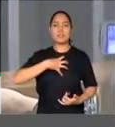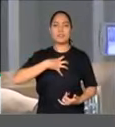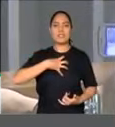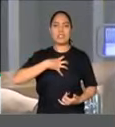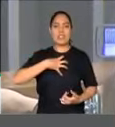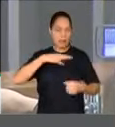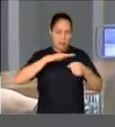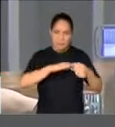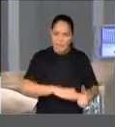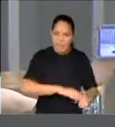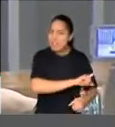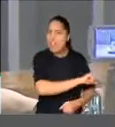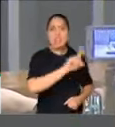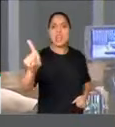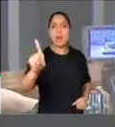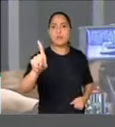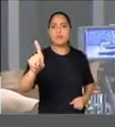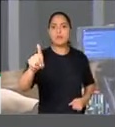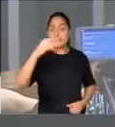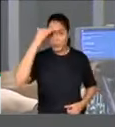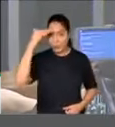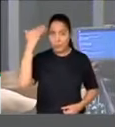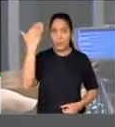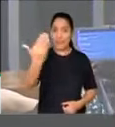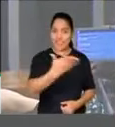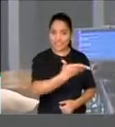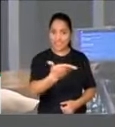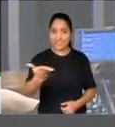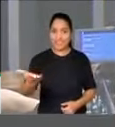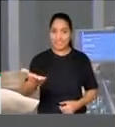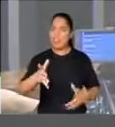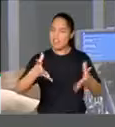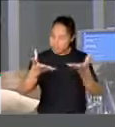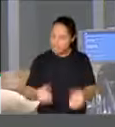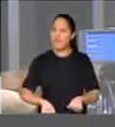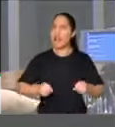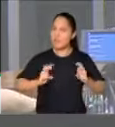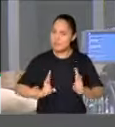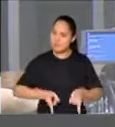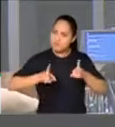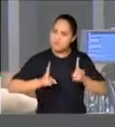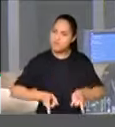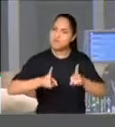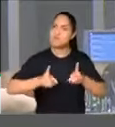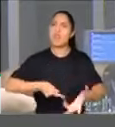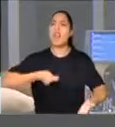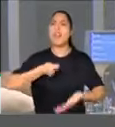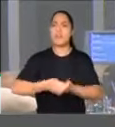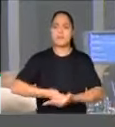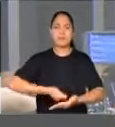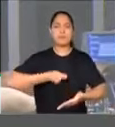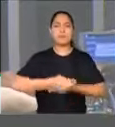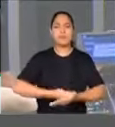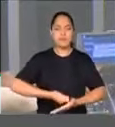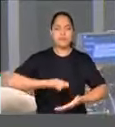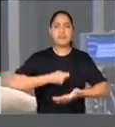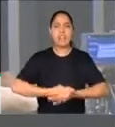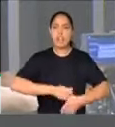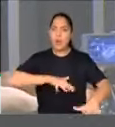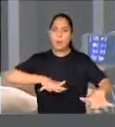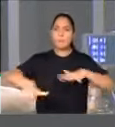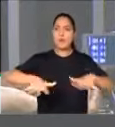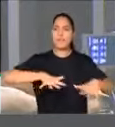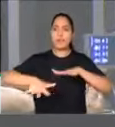isso. É isso que eu estou aqui para dizer. Obrigada. E vamos continuar pressionar. Vamos fazer as nossas